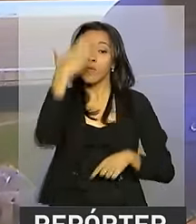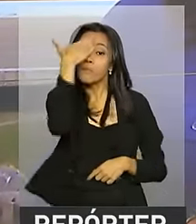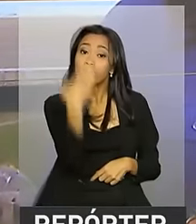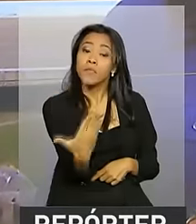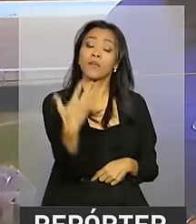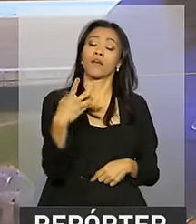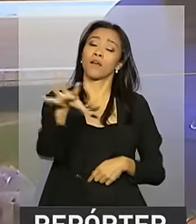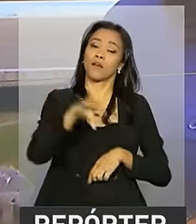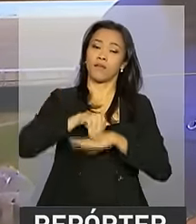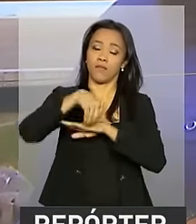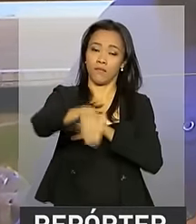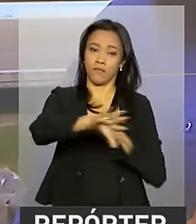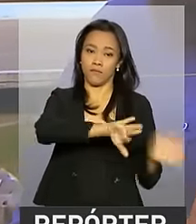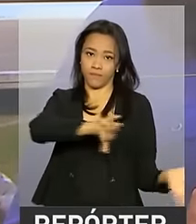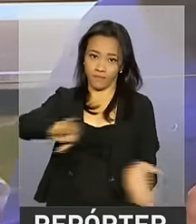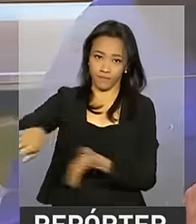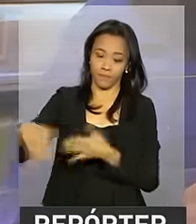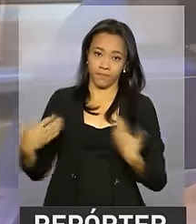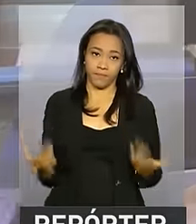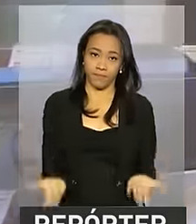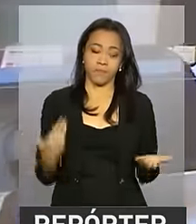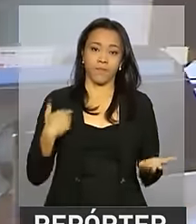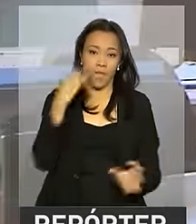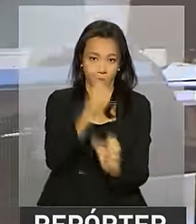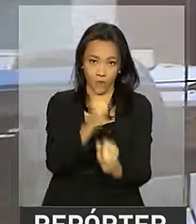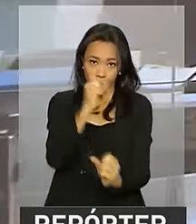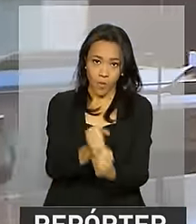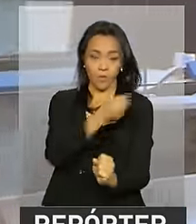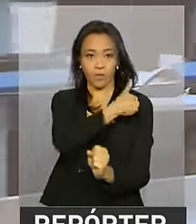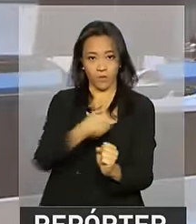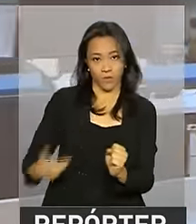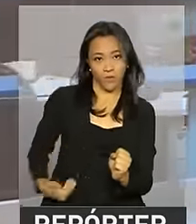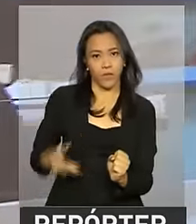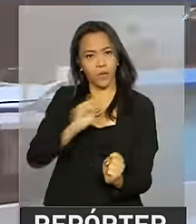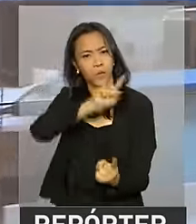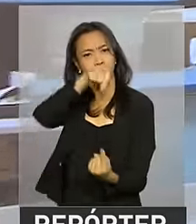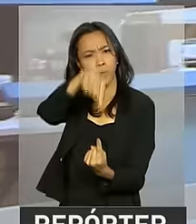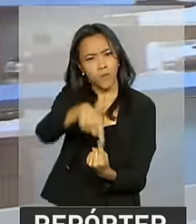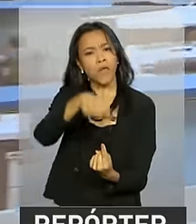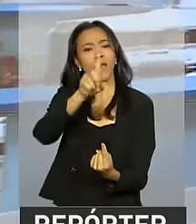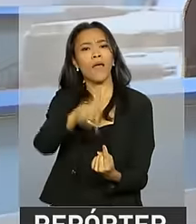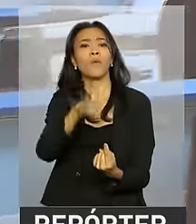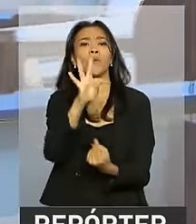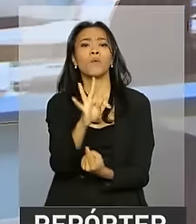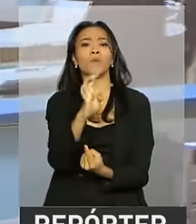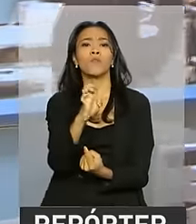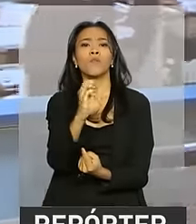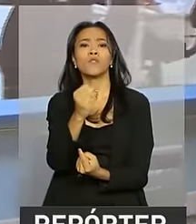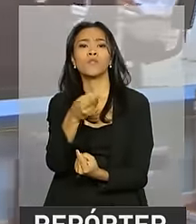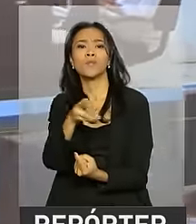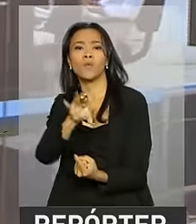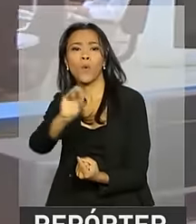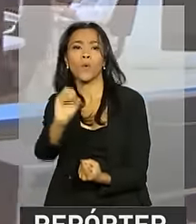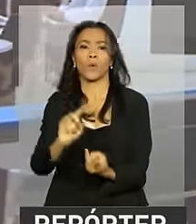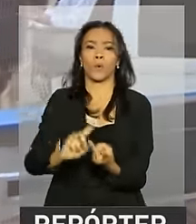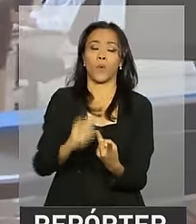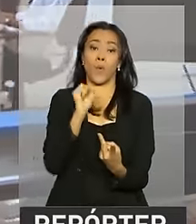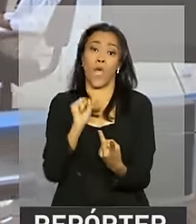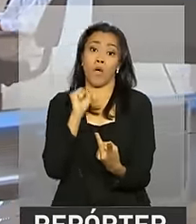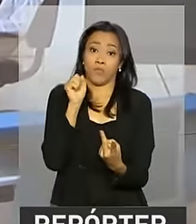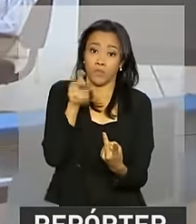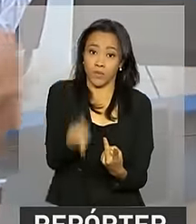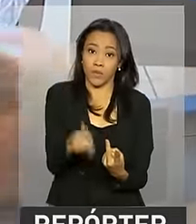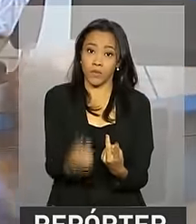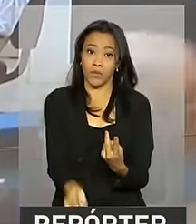suas informações aí do Palácio do Planalto e as contas do governo Central que incluem O Tesouro Nacional a Previdência Social e o banco